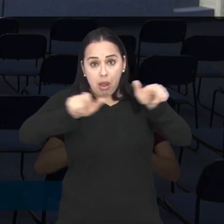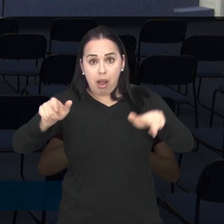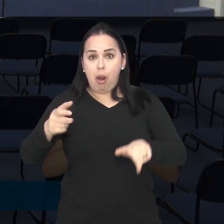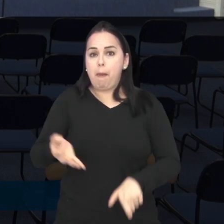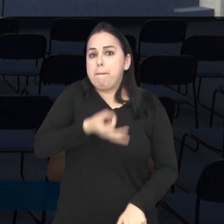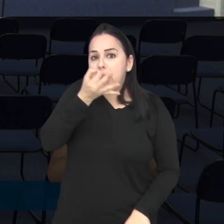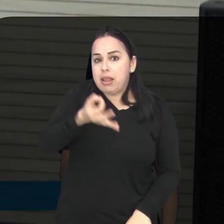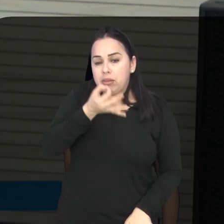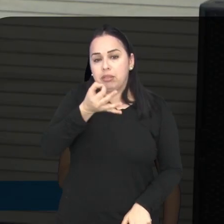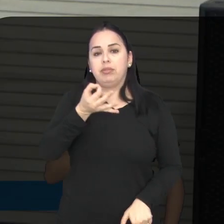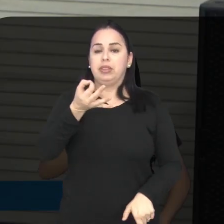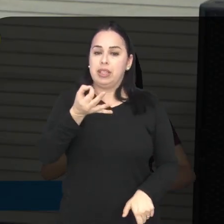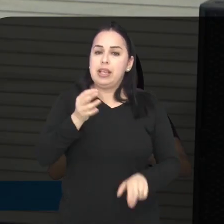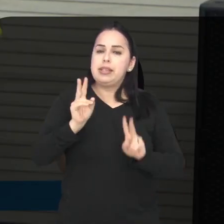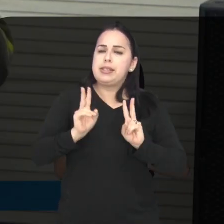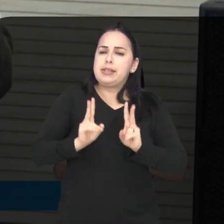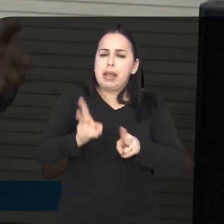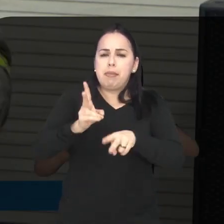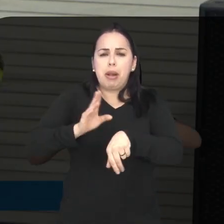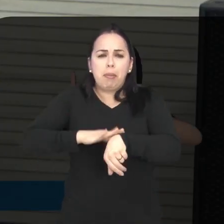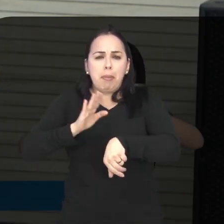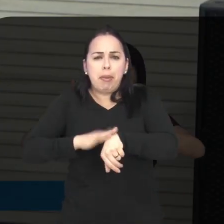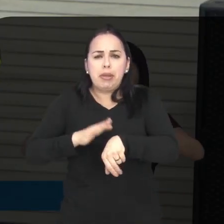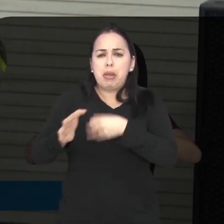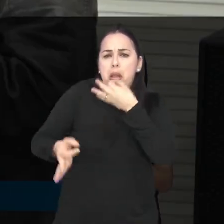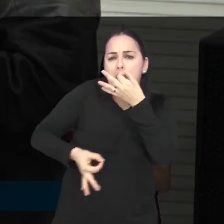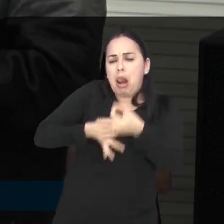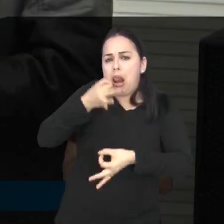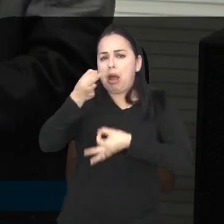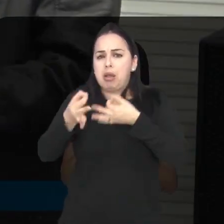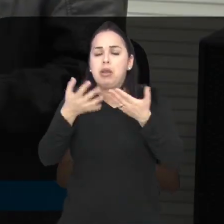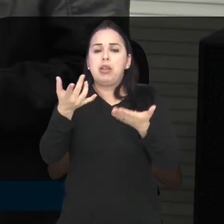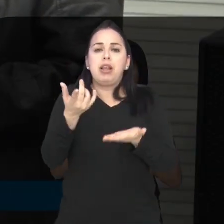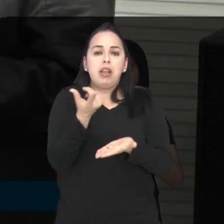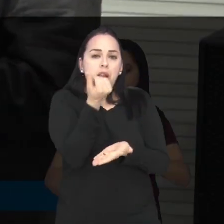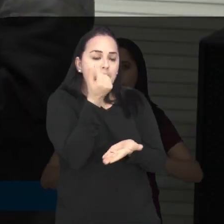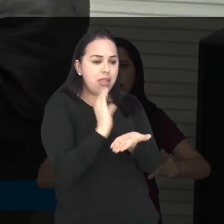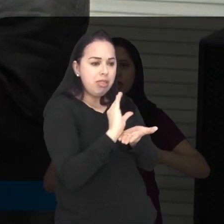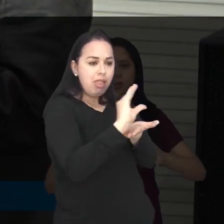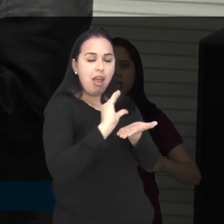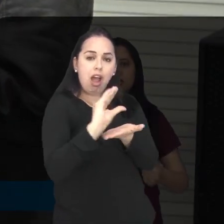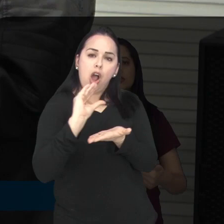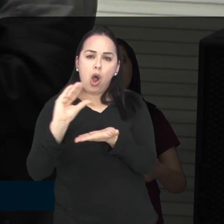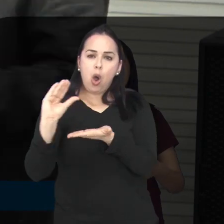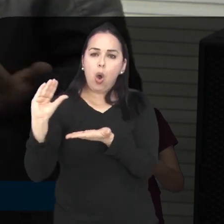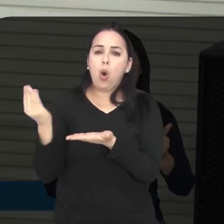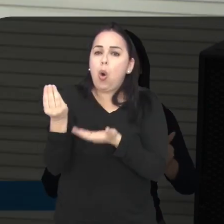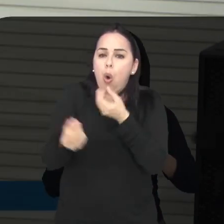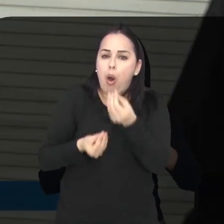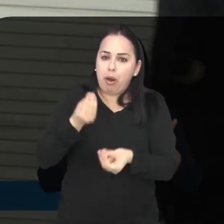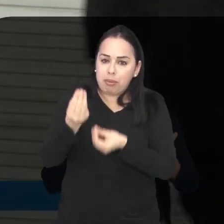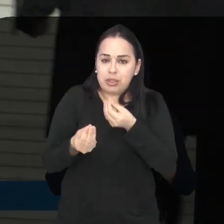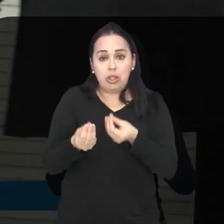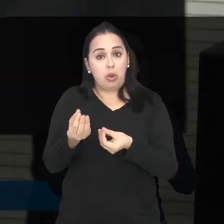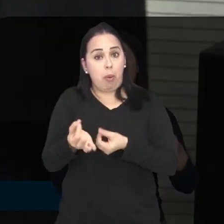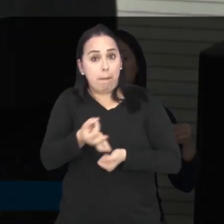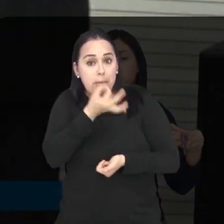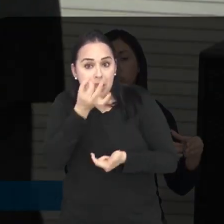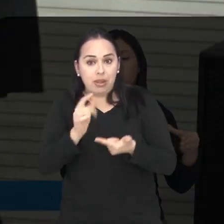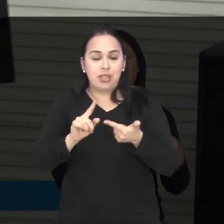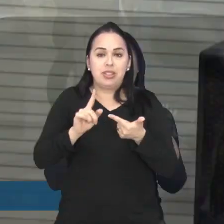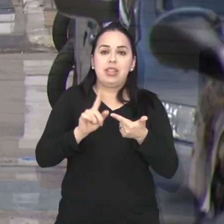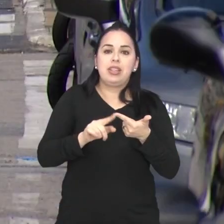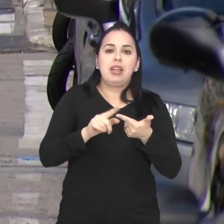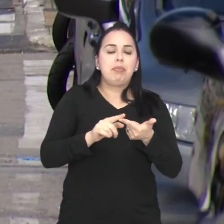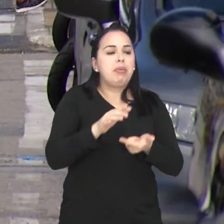dos moradores. Cada encontro é um momento da população opinar sobre qual a melhor destinação dos recursos públicos, com